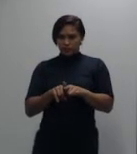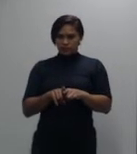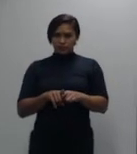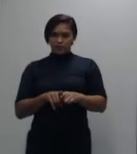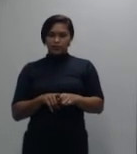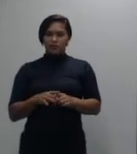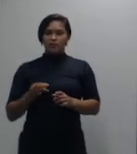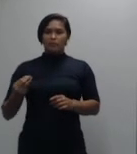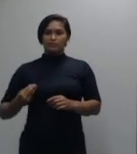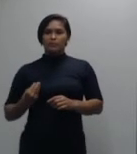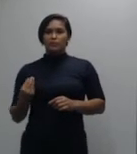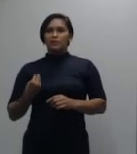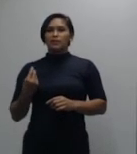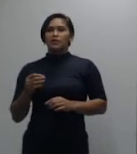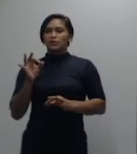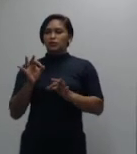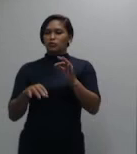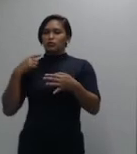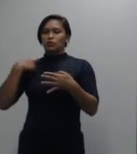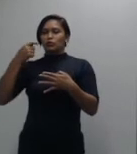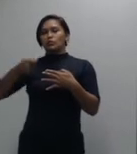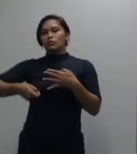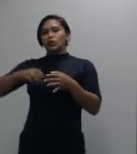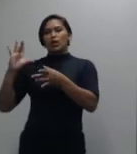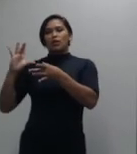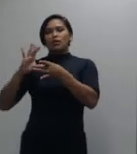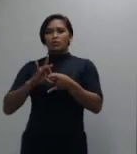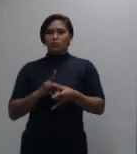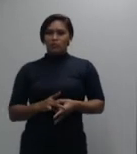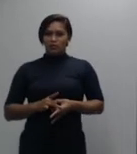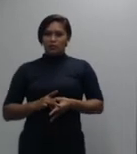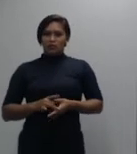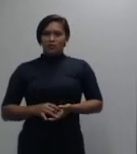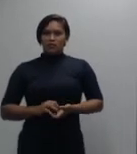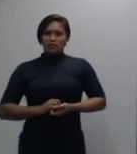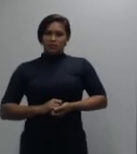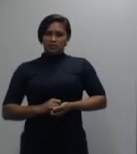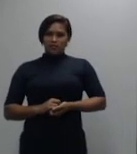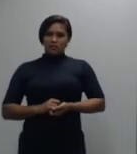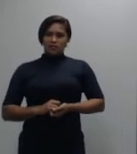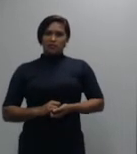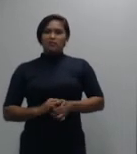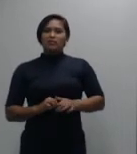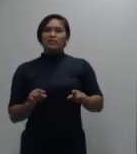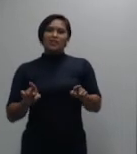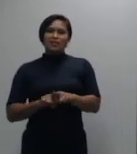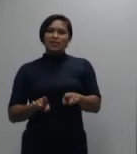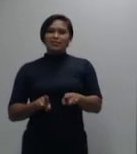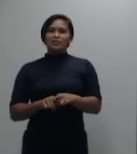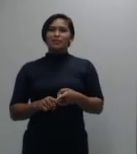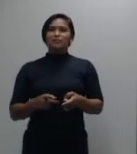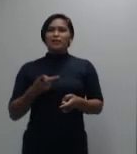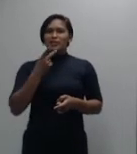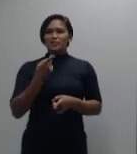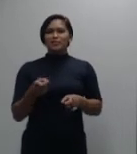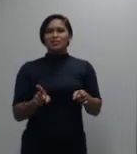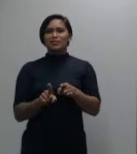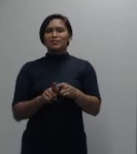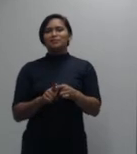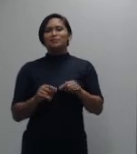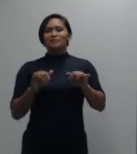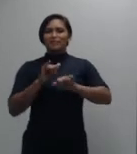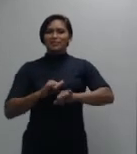presença do juiz tela começo Nesse contexto ó E além disso nós estamos aqui diante claramente de uma ação